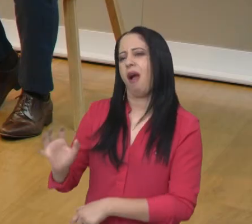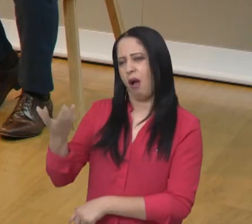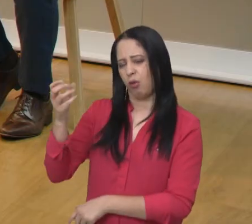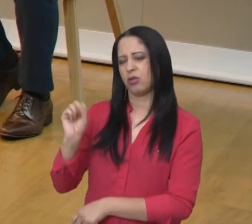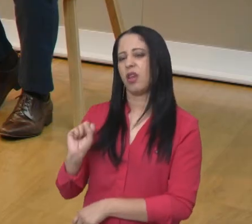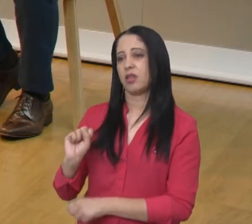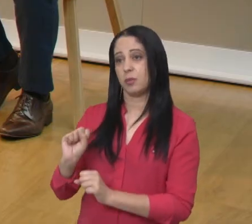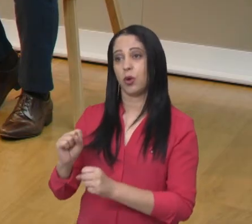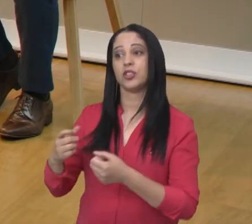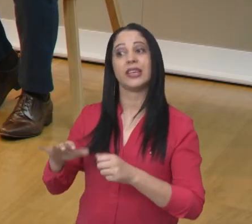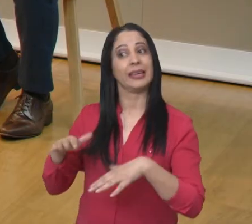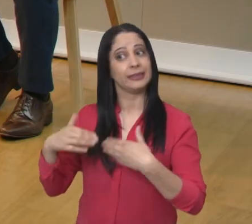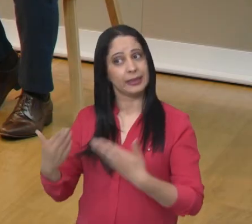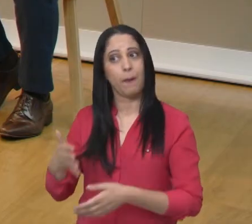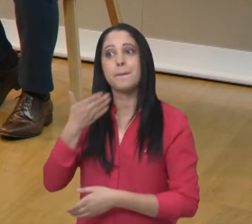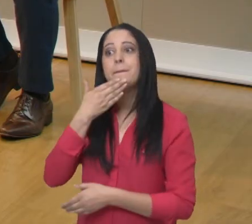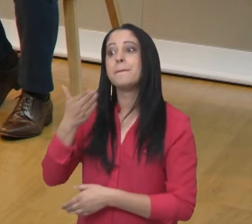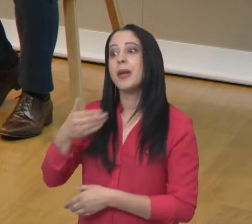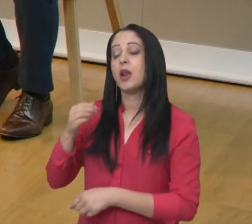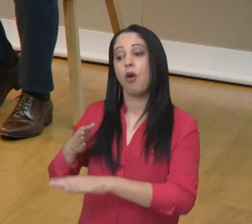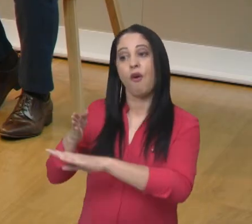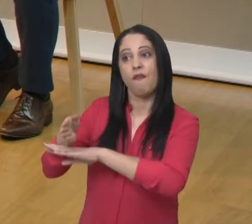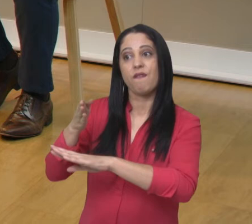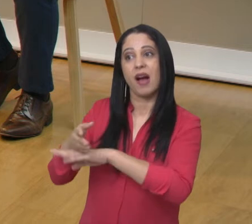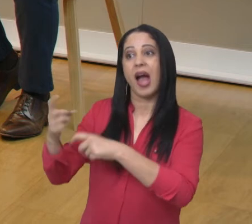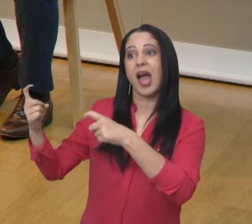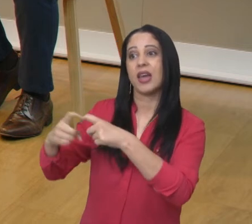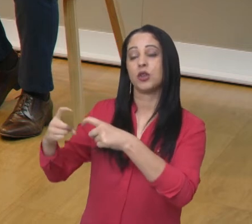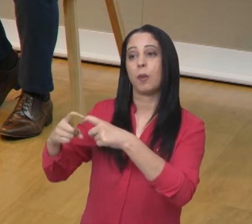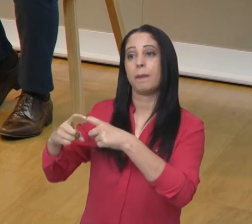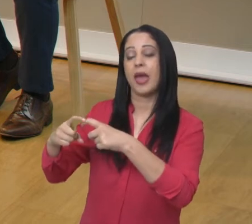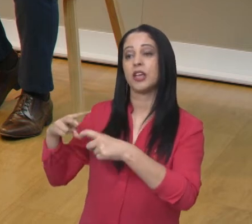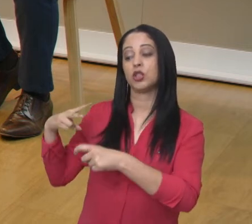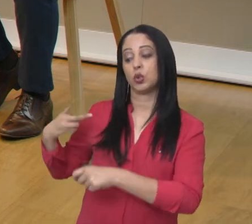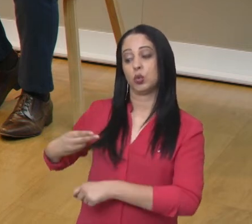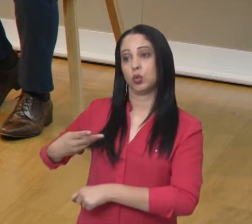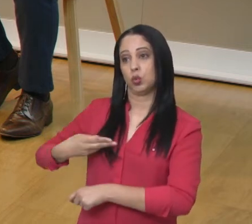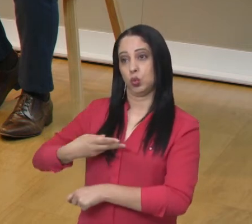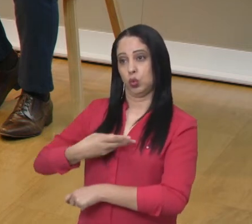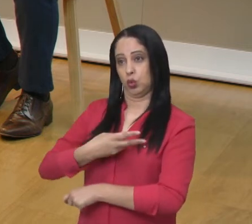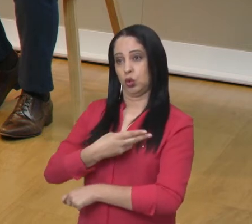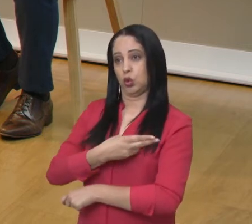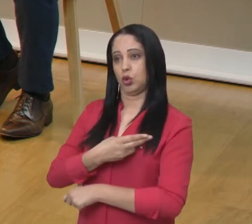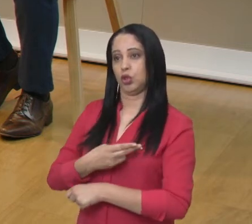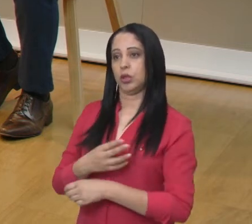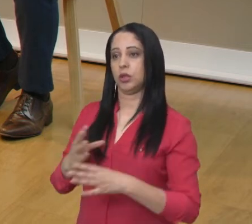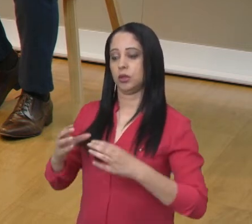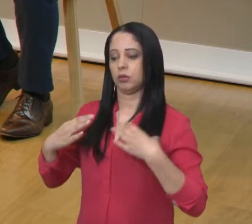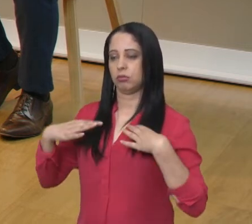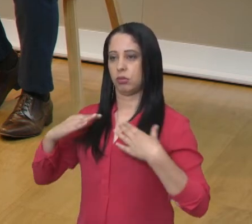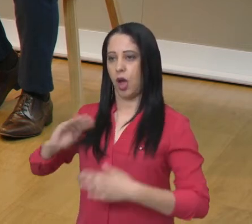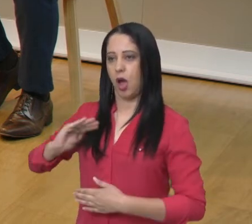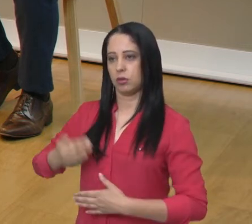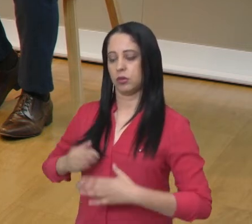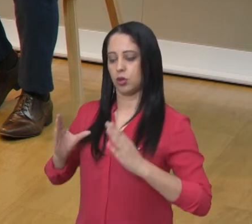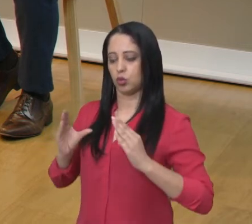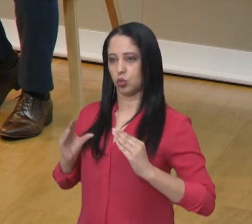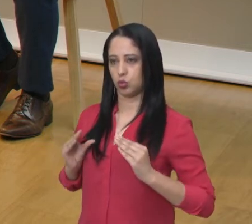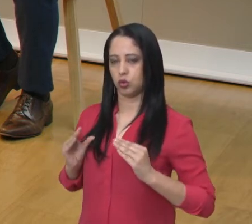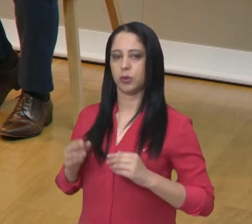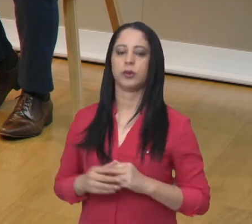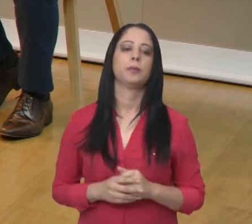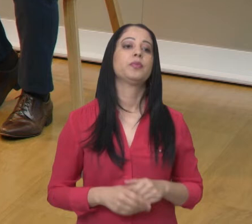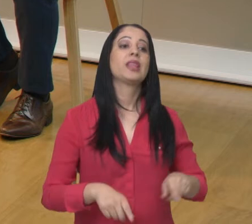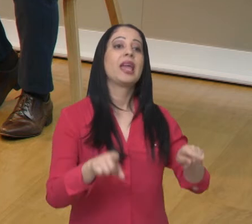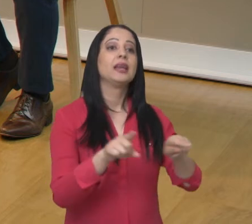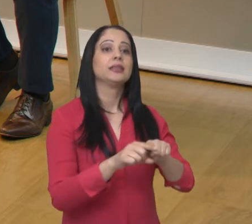Então, é importante consultar um cirurgião plástico também sobre a questão das mamas para ver se há necessidade ou não de uma intervenção. Tomar cuidado, né? E a questão